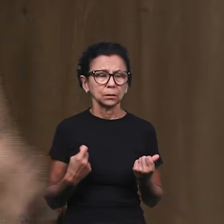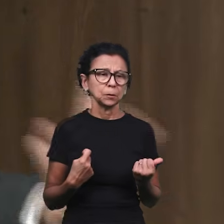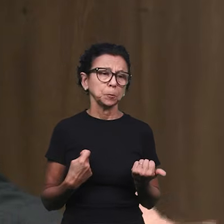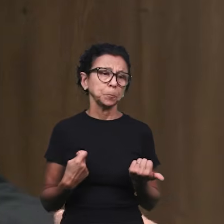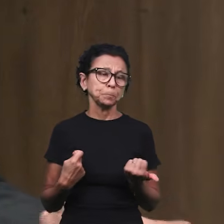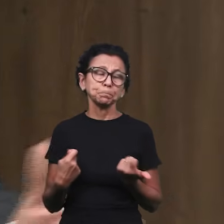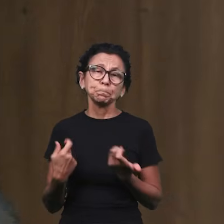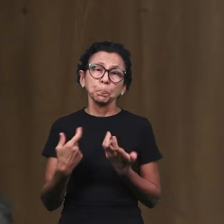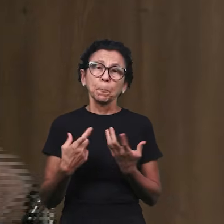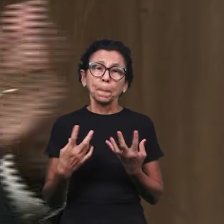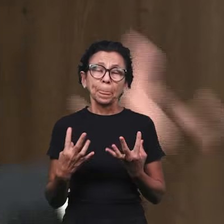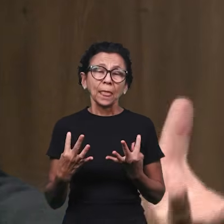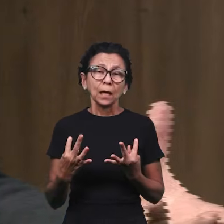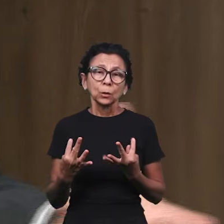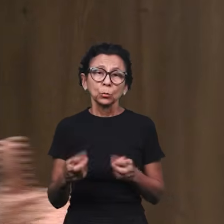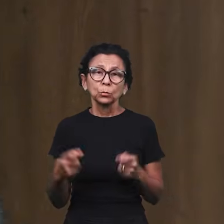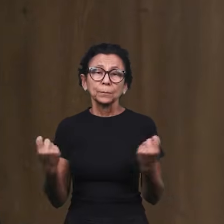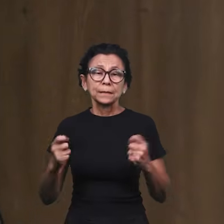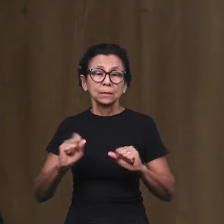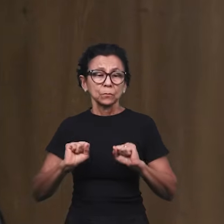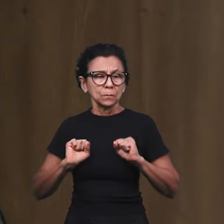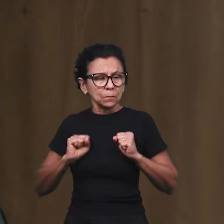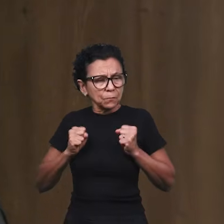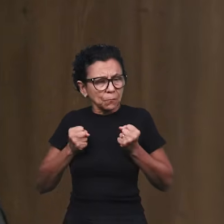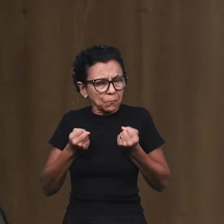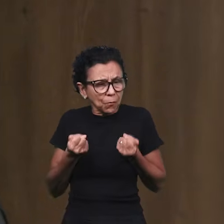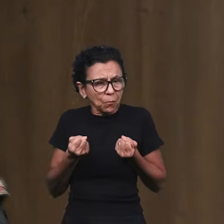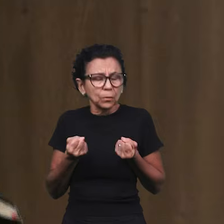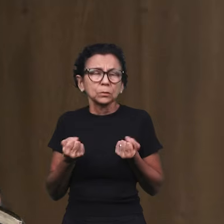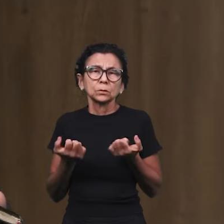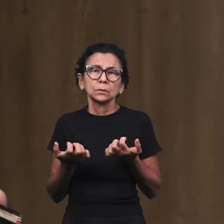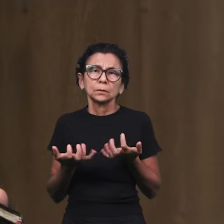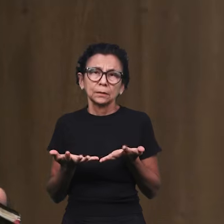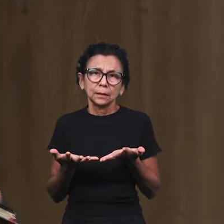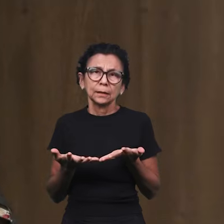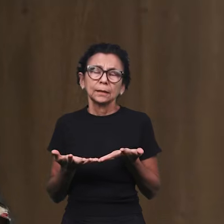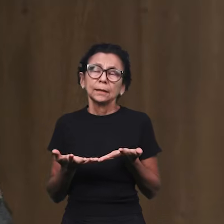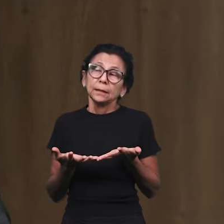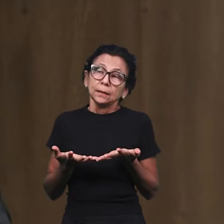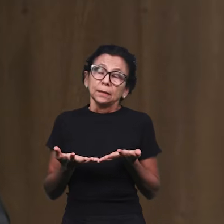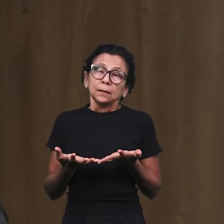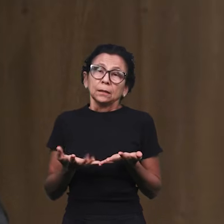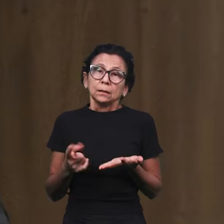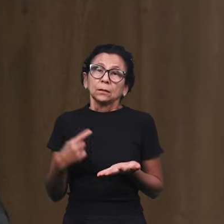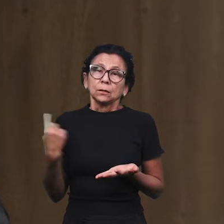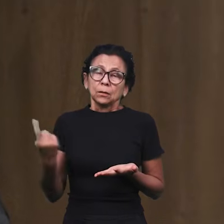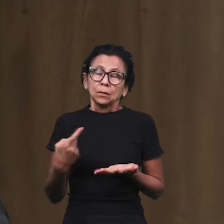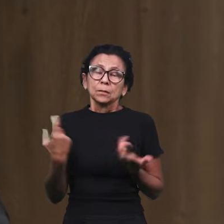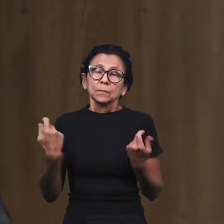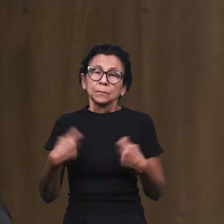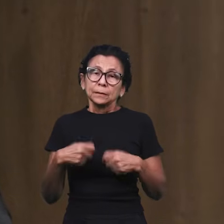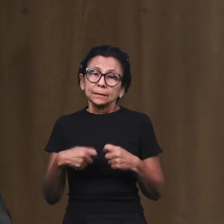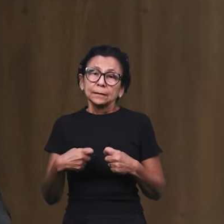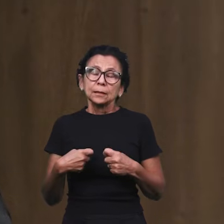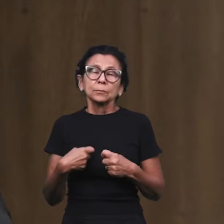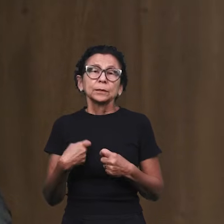um esforço, de uma dedicação. Então, nós temos que saber lidar